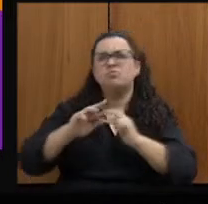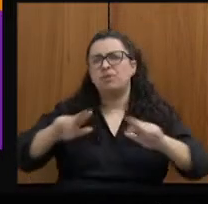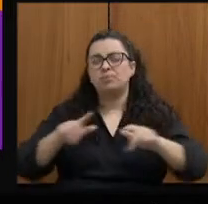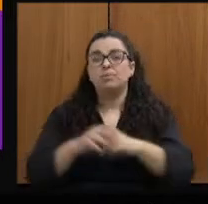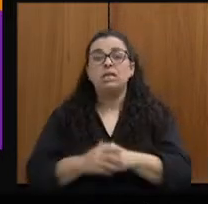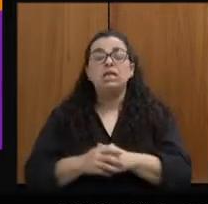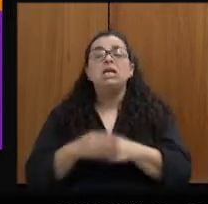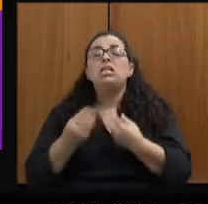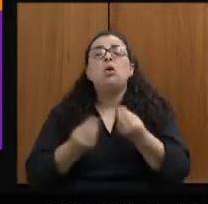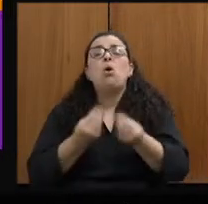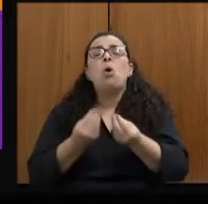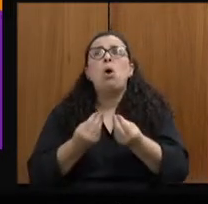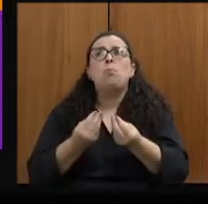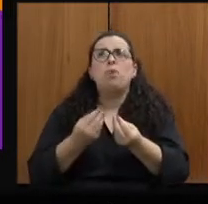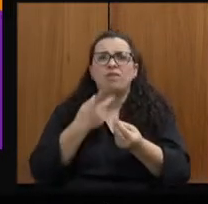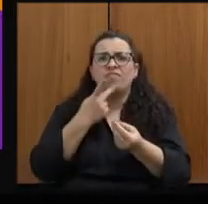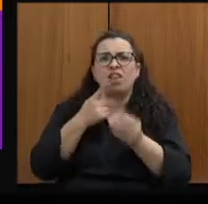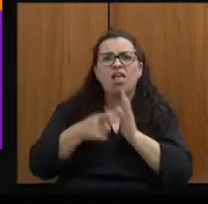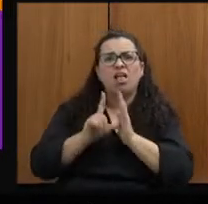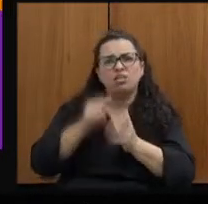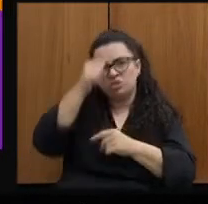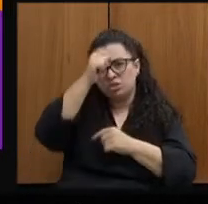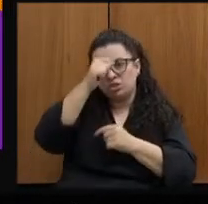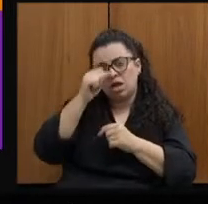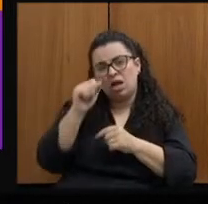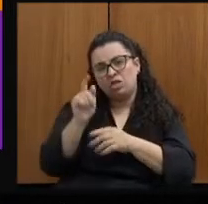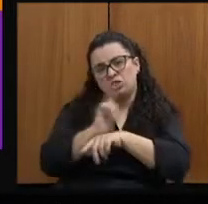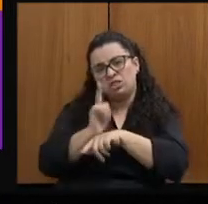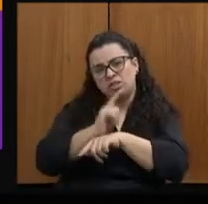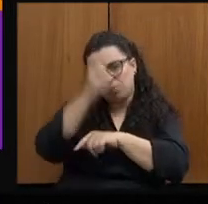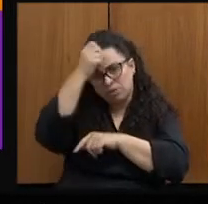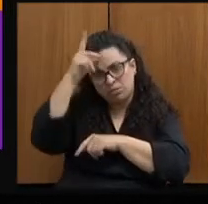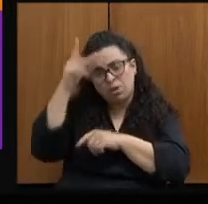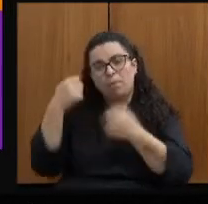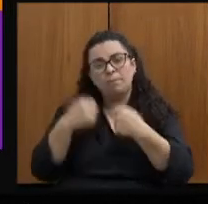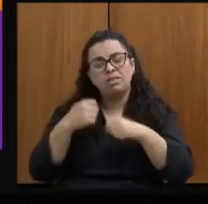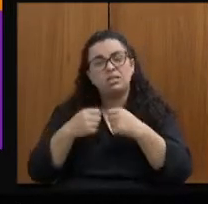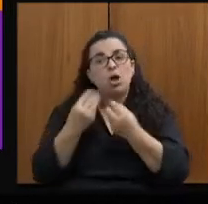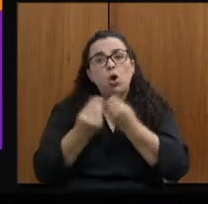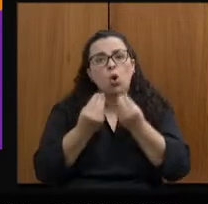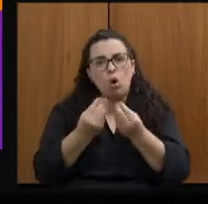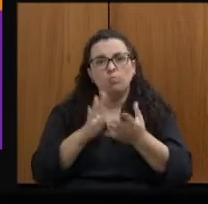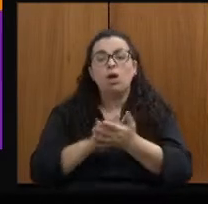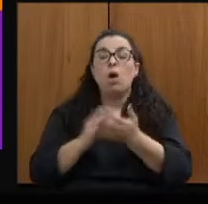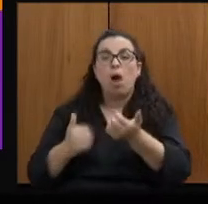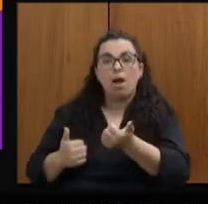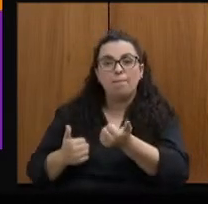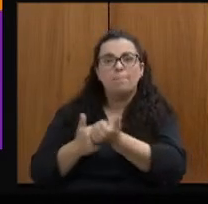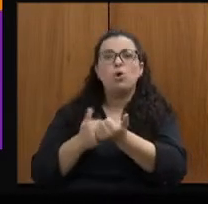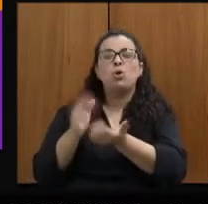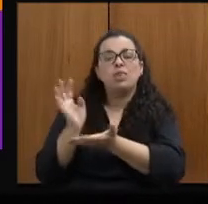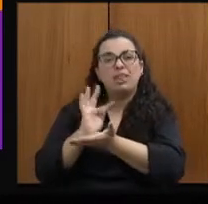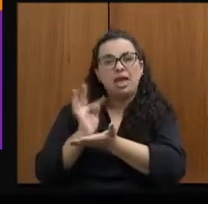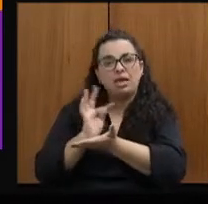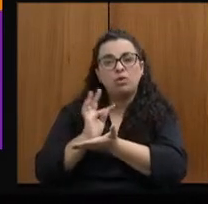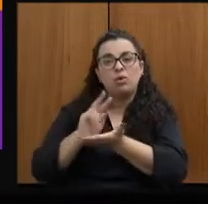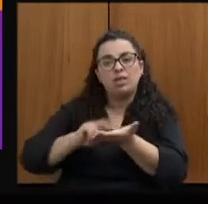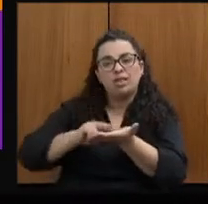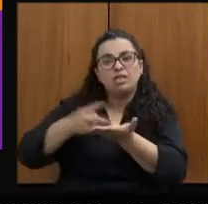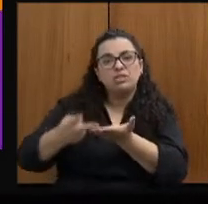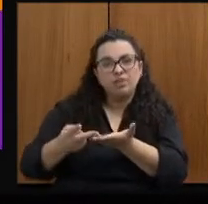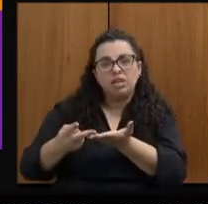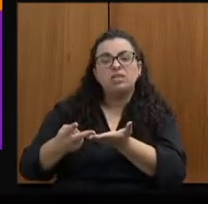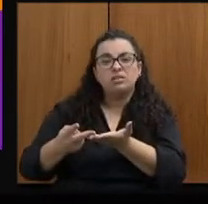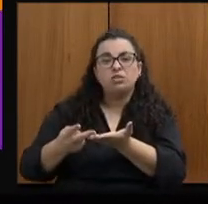municipal? Como que nós apoiamos a gestão municipal nesse projeto? Com apoio técnico e transferência de recursos para os municípios. Por favor.